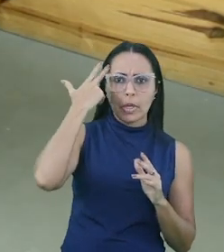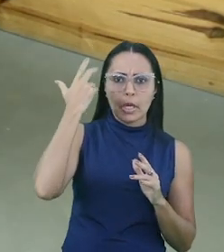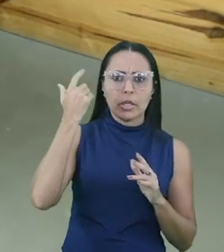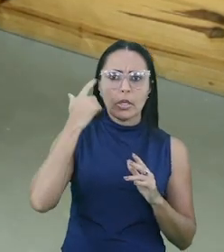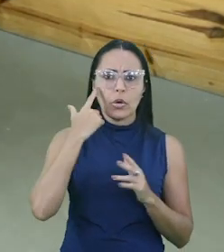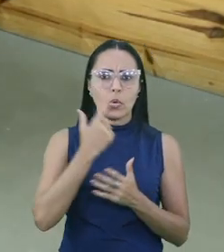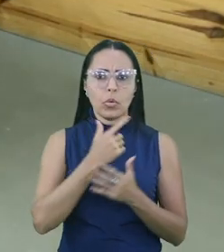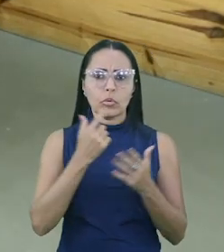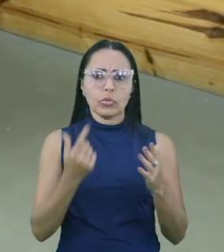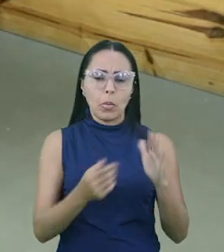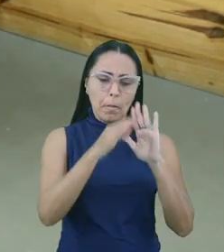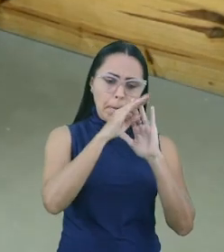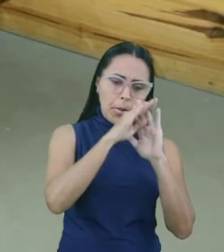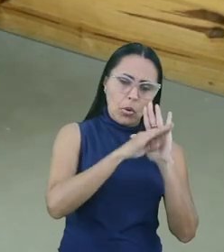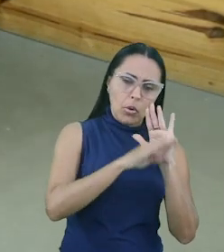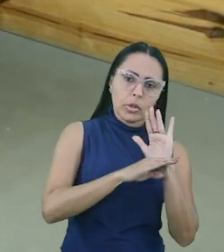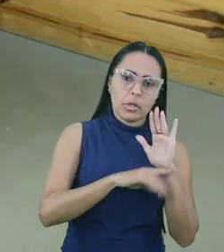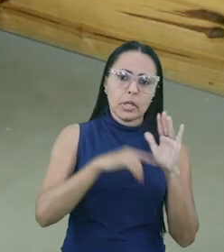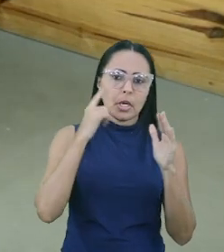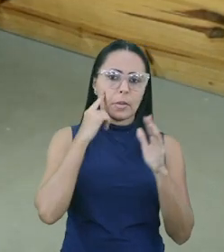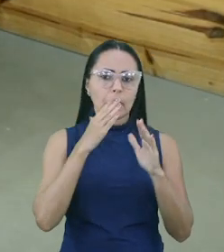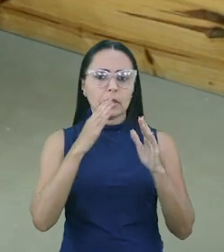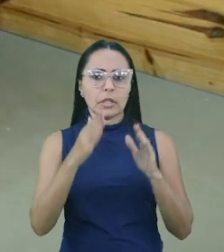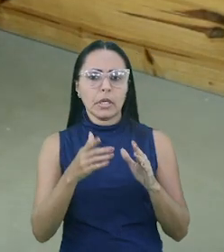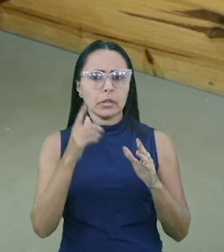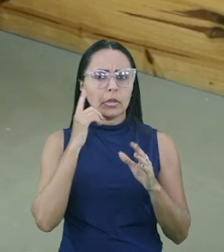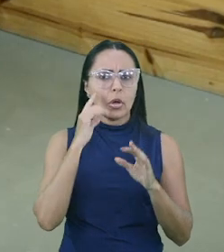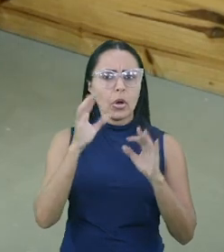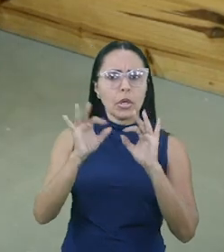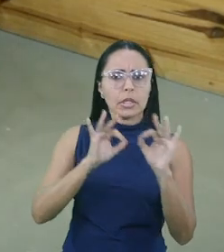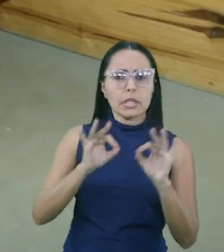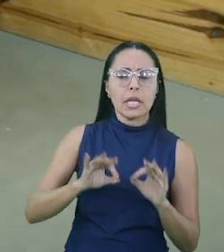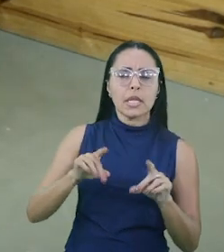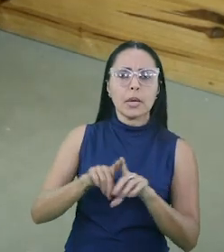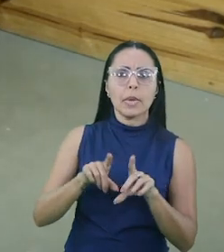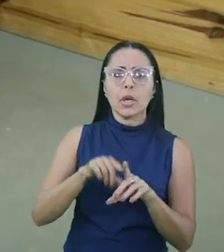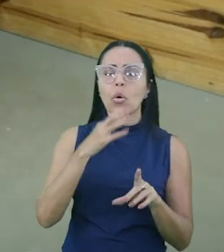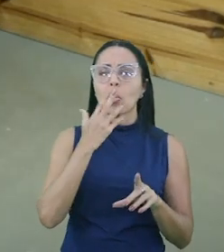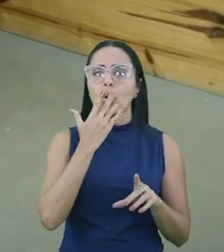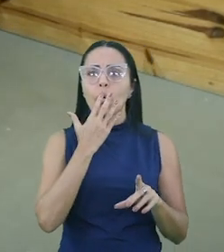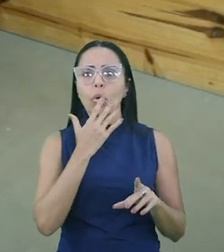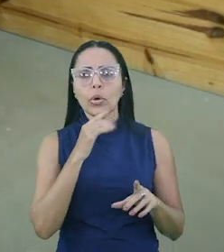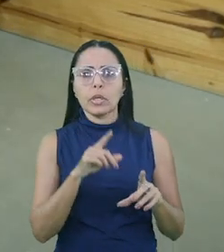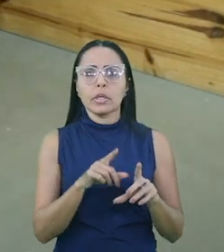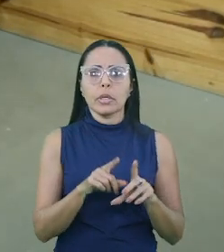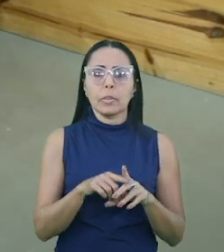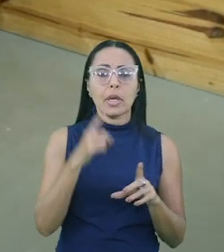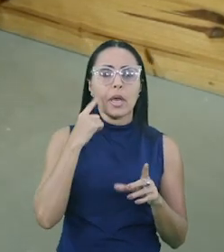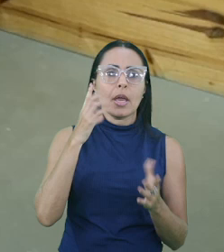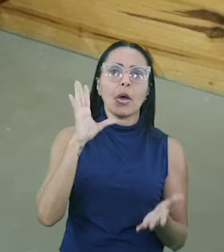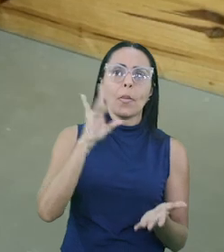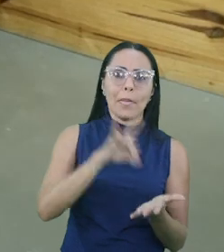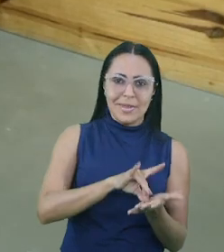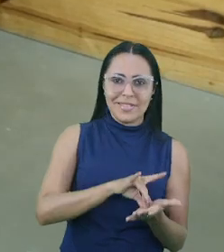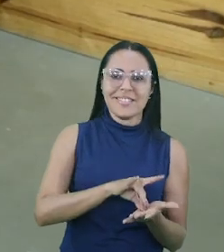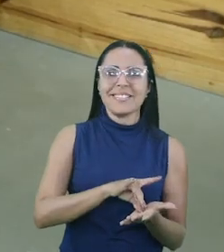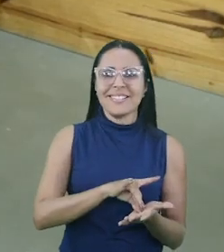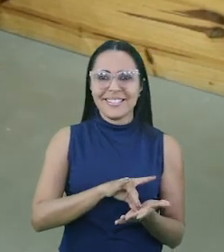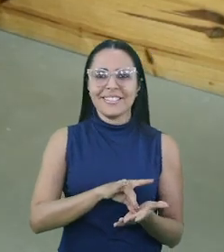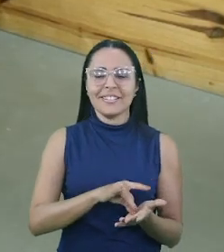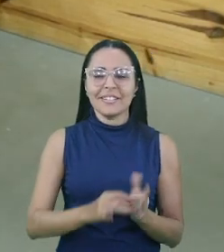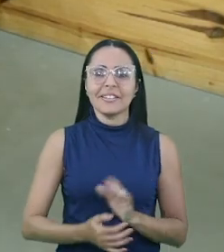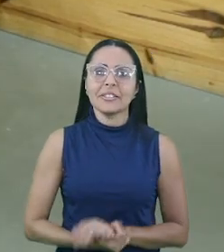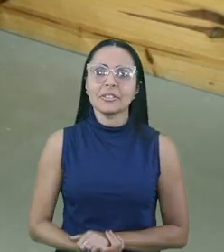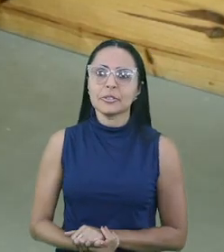porque a gente consegue inclusive simular o trabalho de cores translúcidas ou cores realmente sólidas, né?